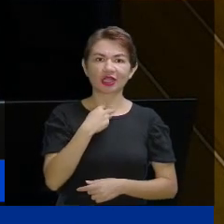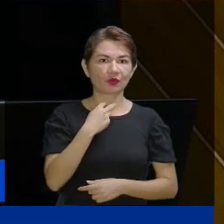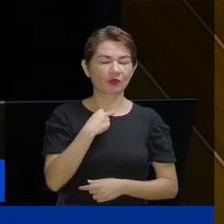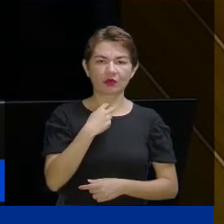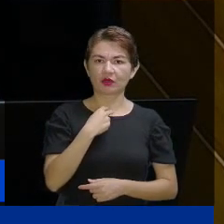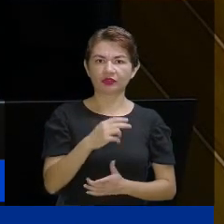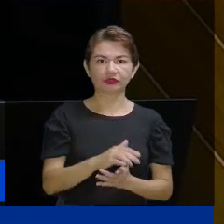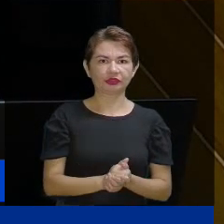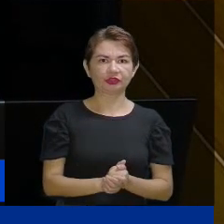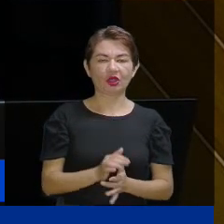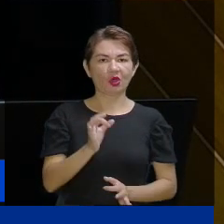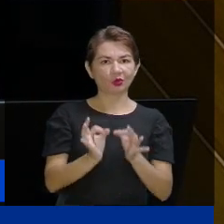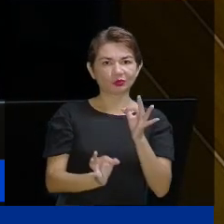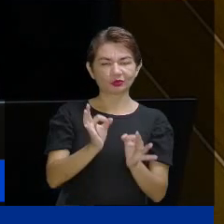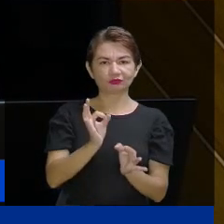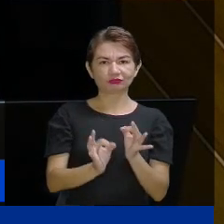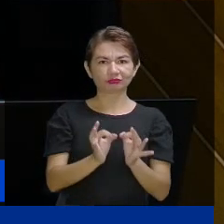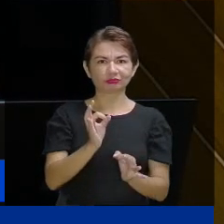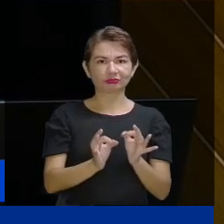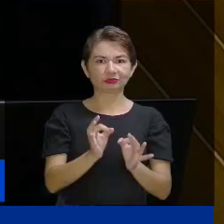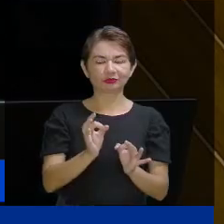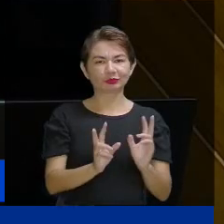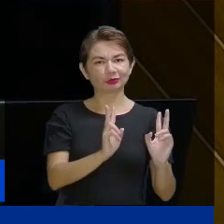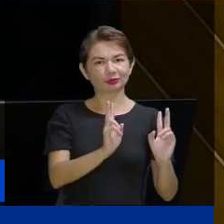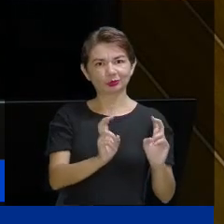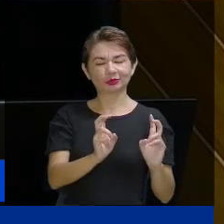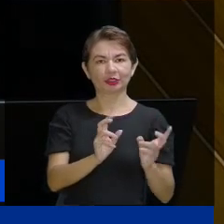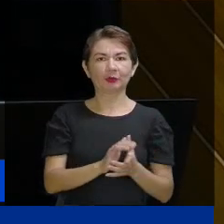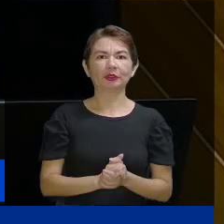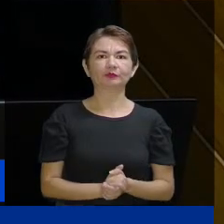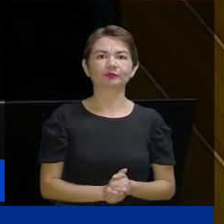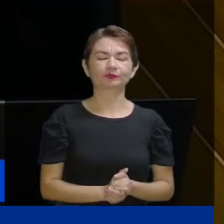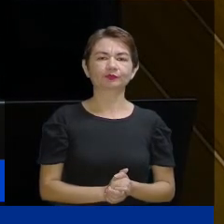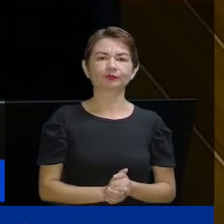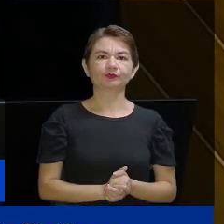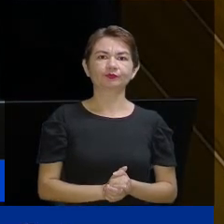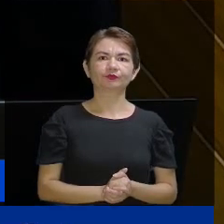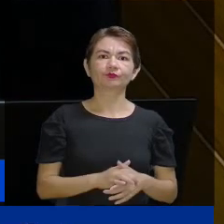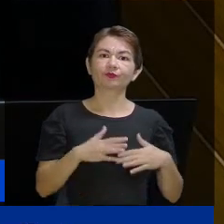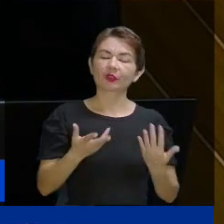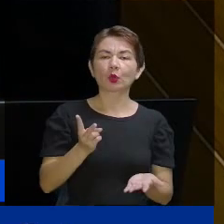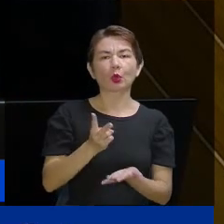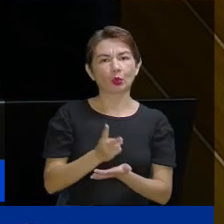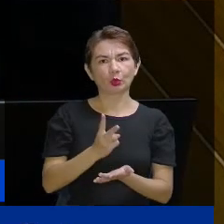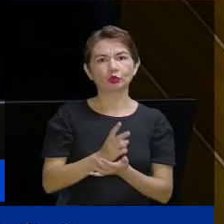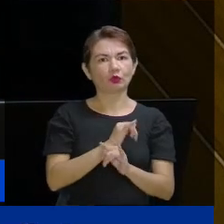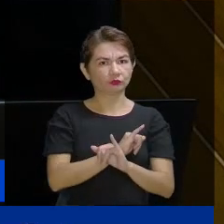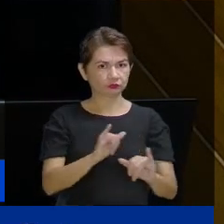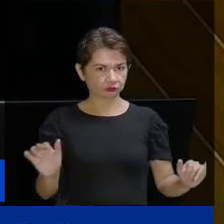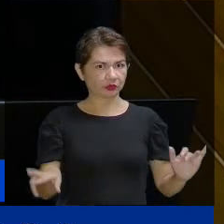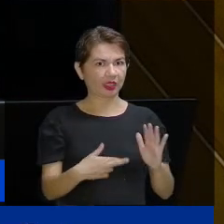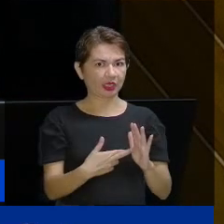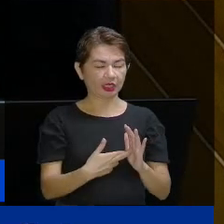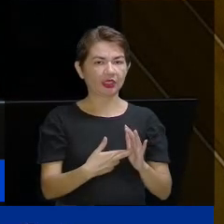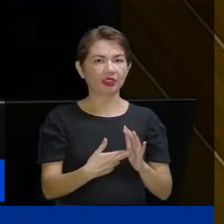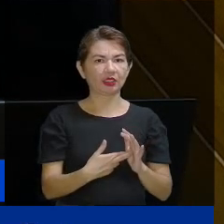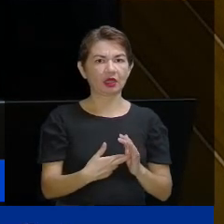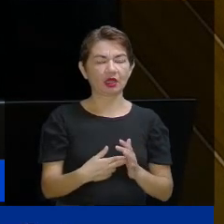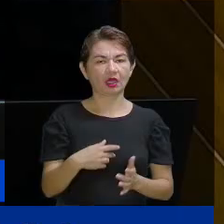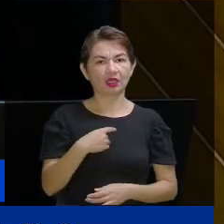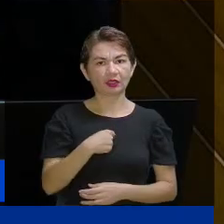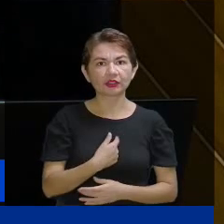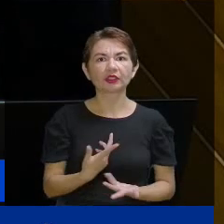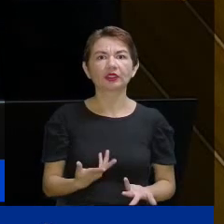Tribunal ACO exercer o juízo sobre a matéria. Prosseguiu afirmando que esse relator negou o